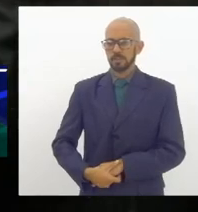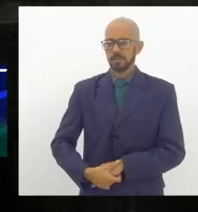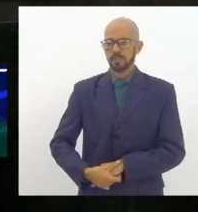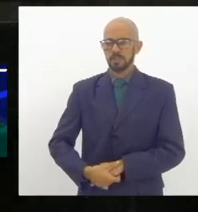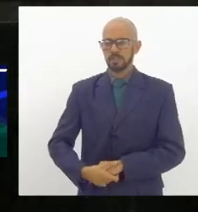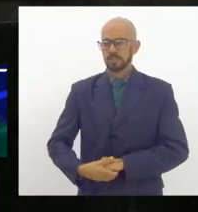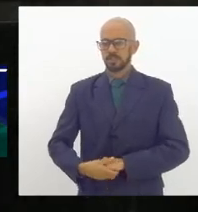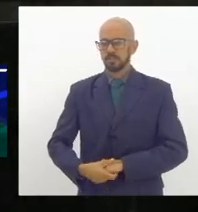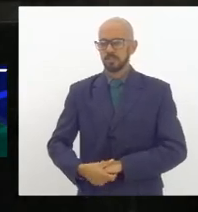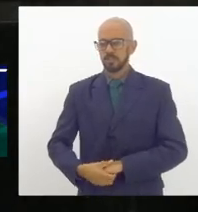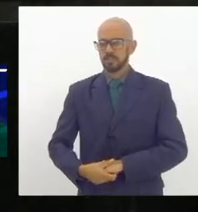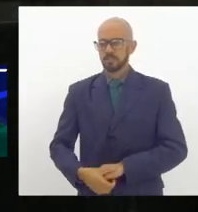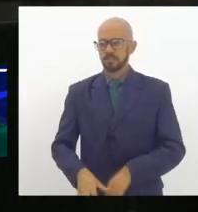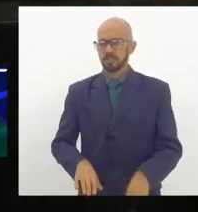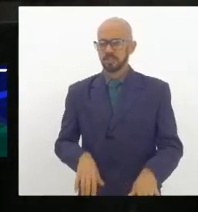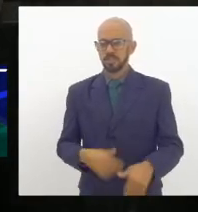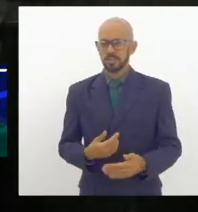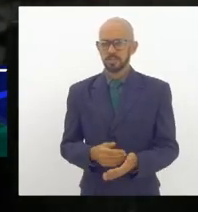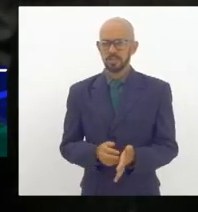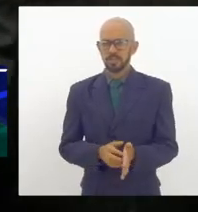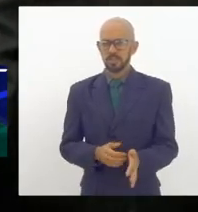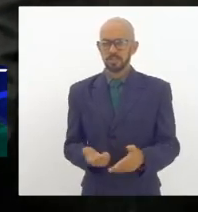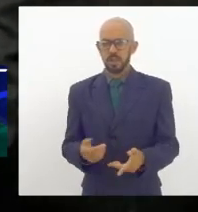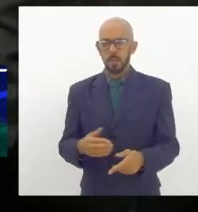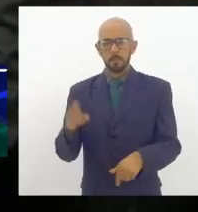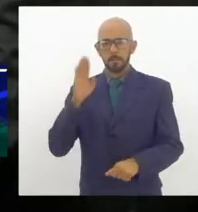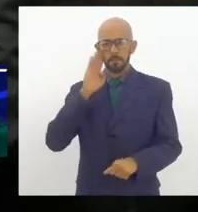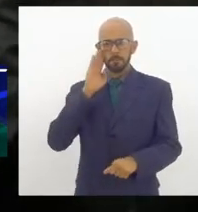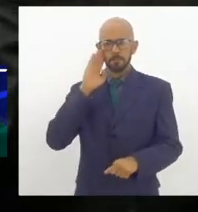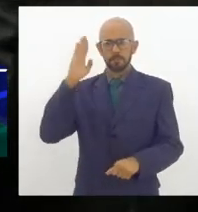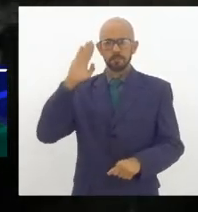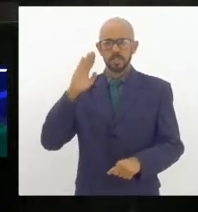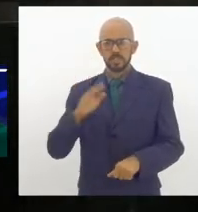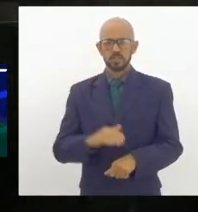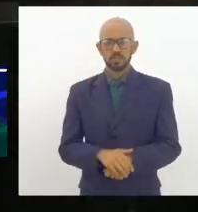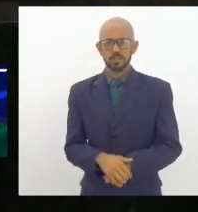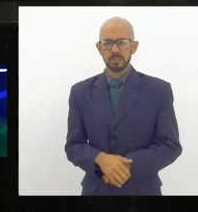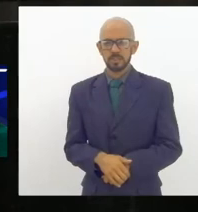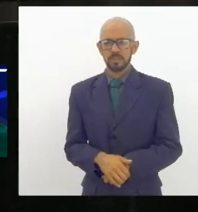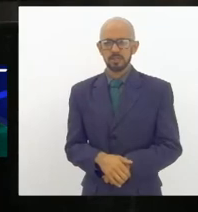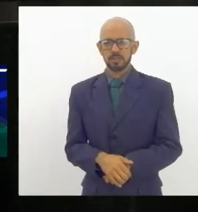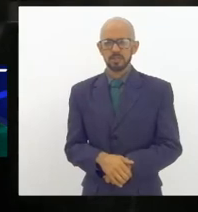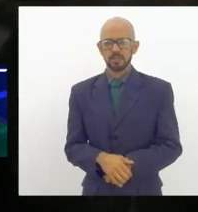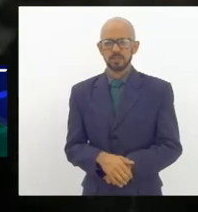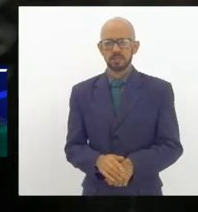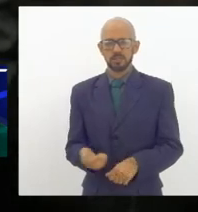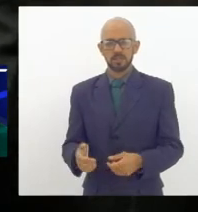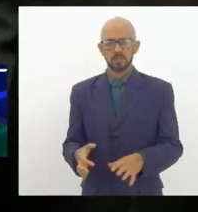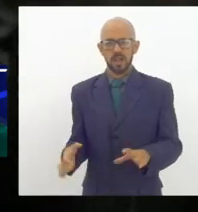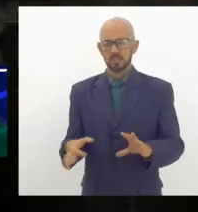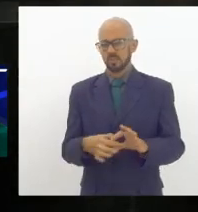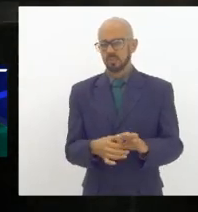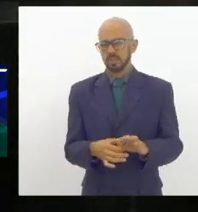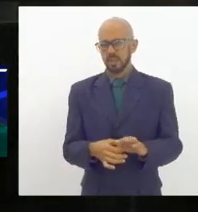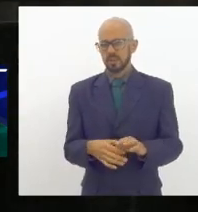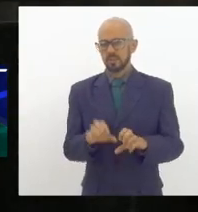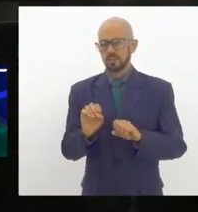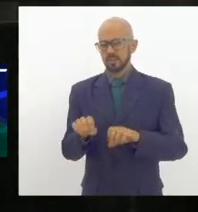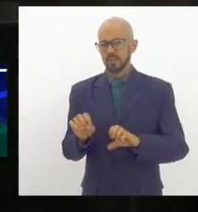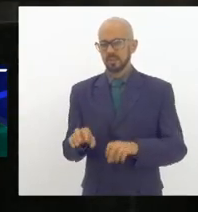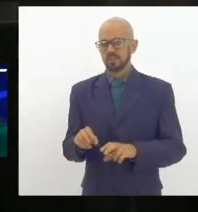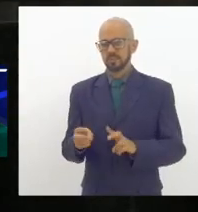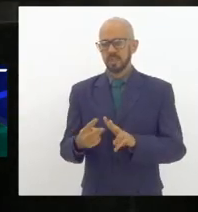deputada Lucinha que se associa às aulas remotas quando